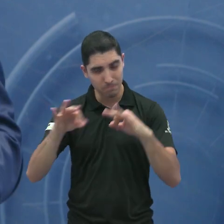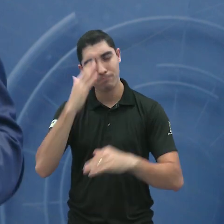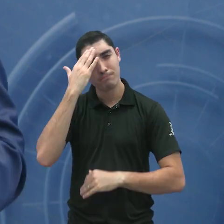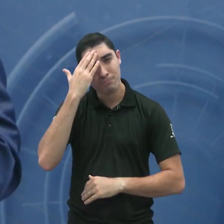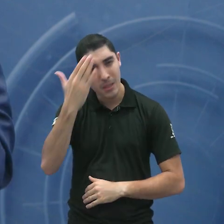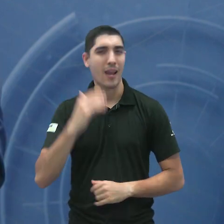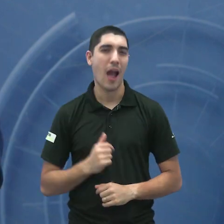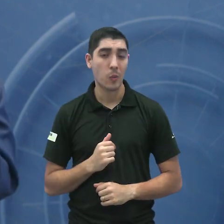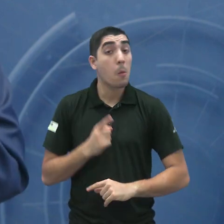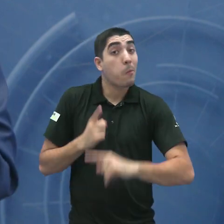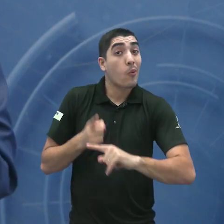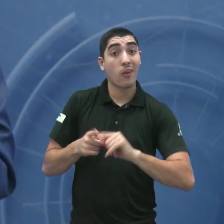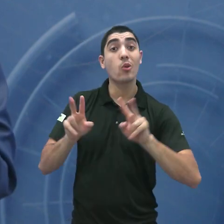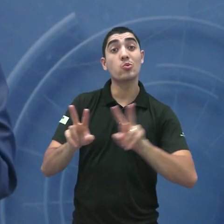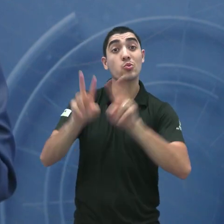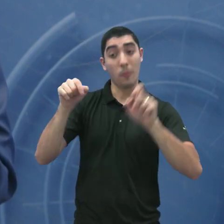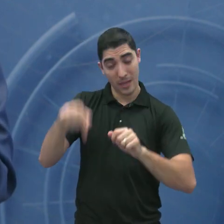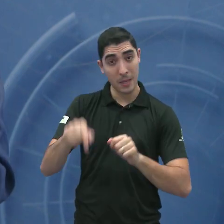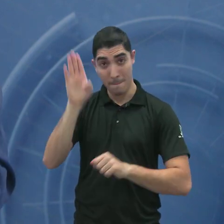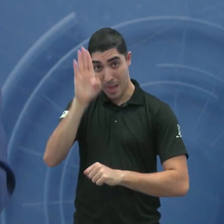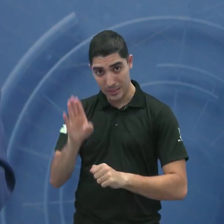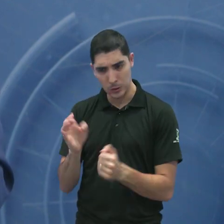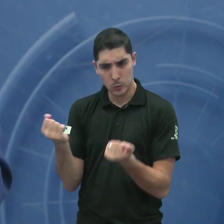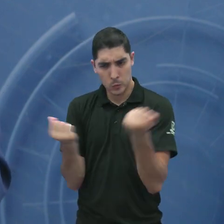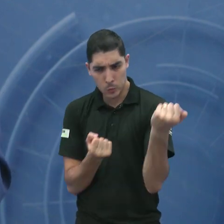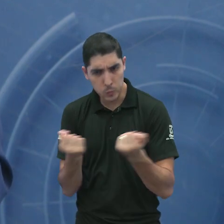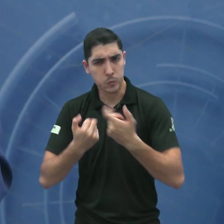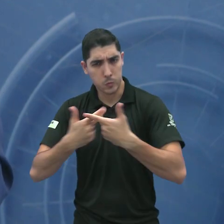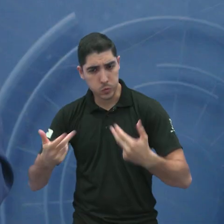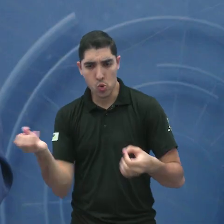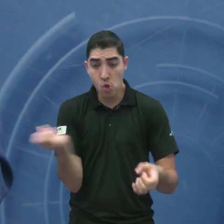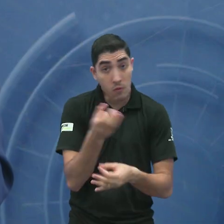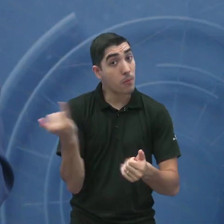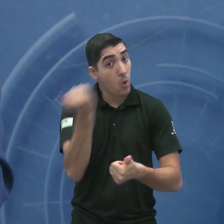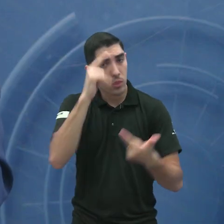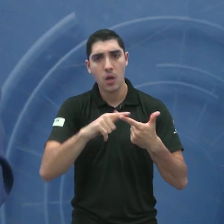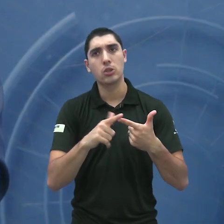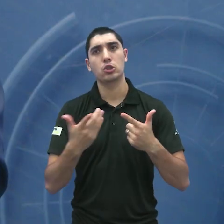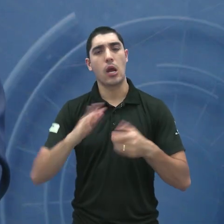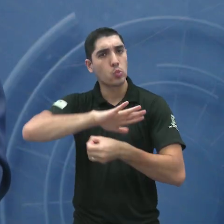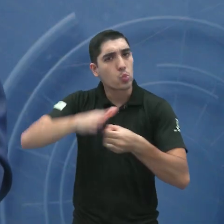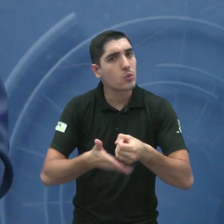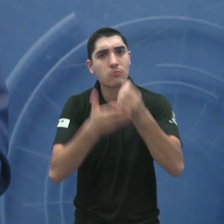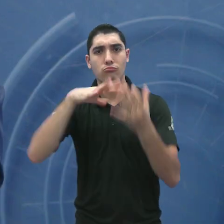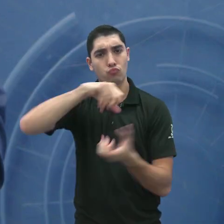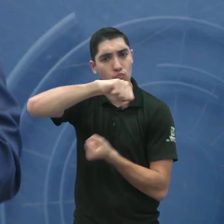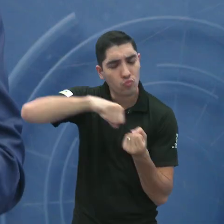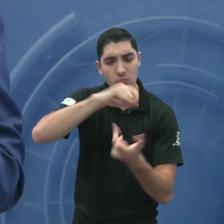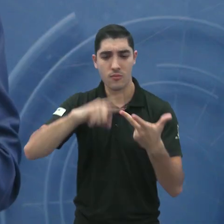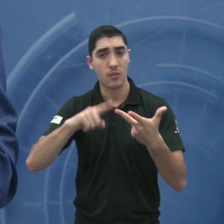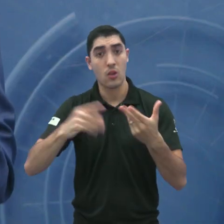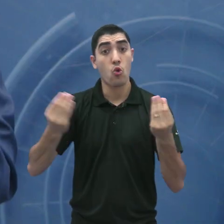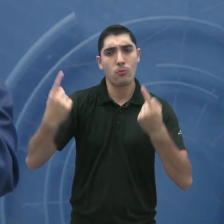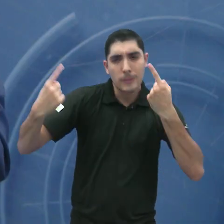falar sobre o futuro do transporte no Brasil é falar sobre inovação, mobilidade sustentável e os